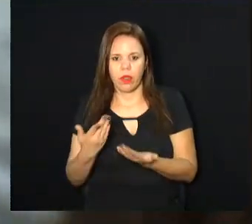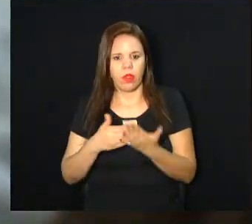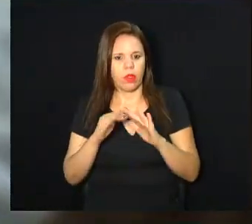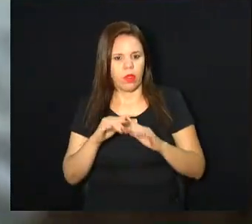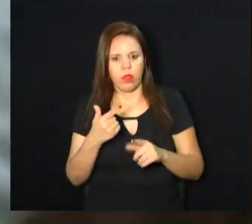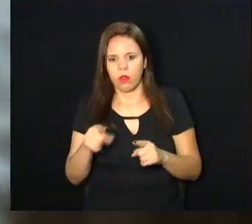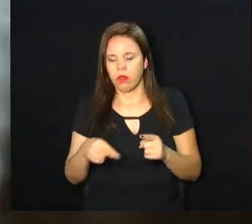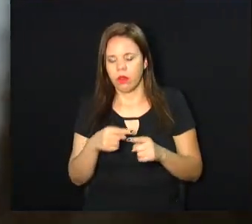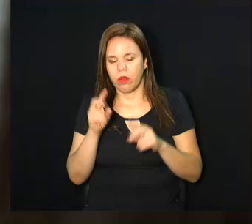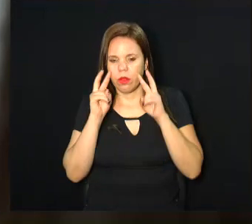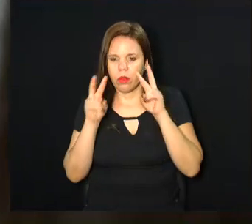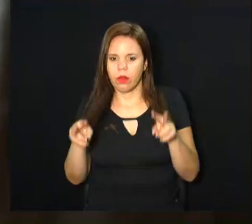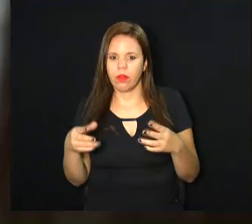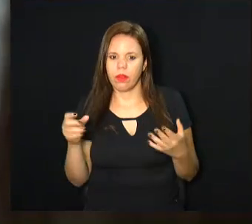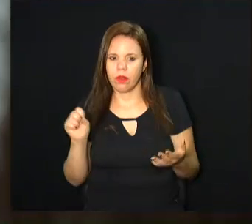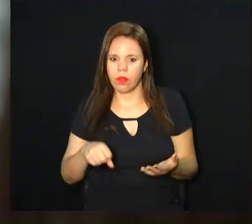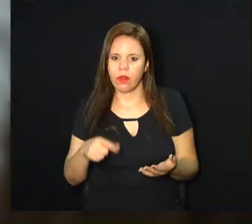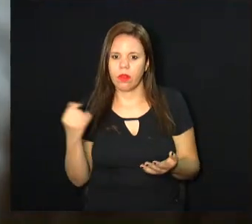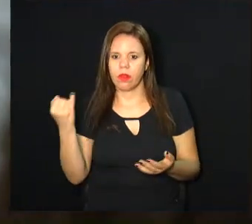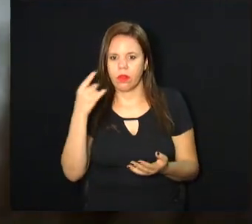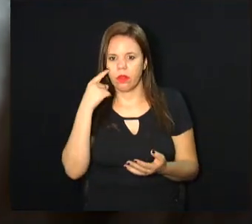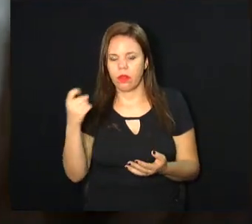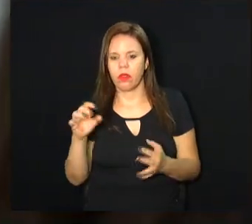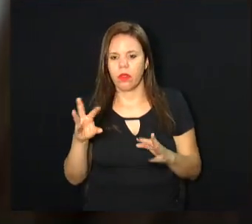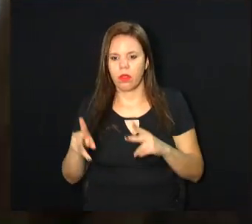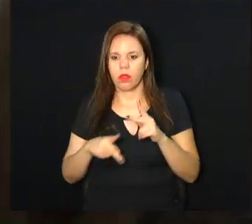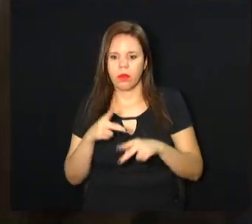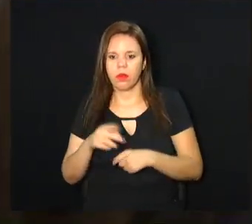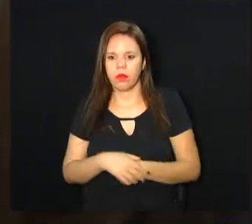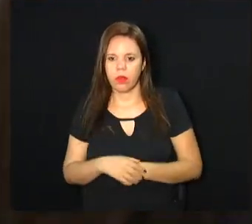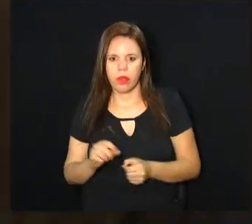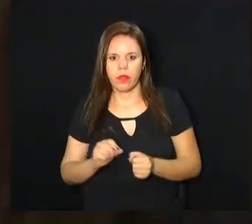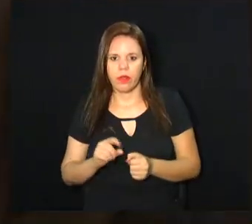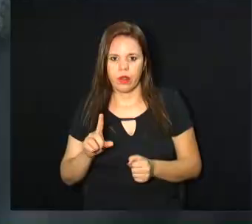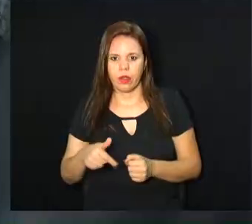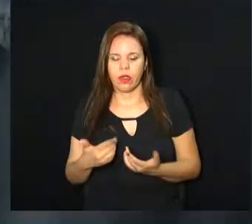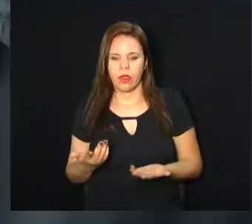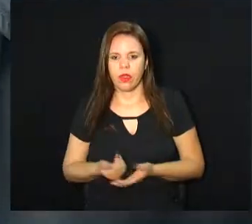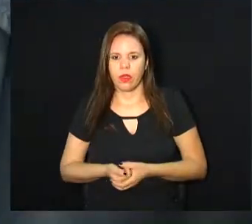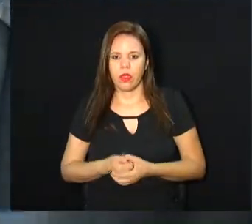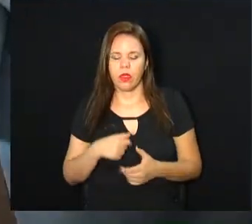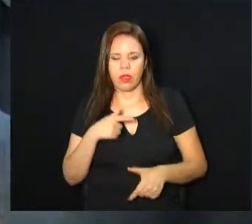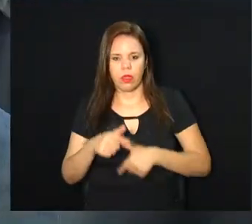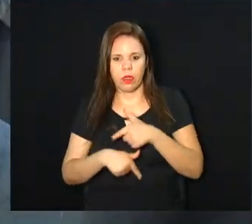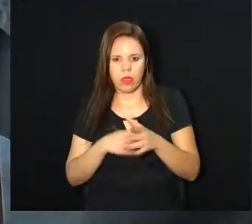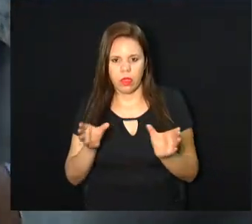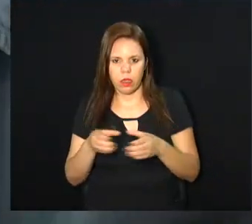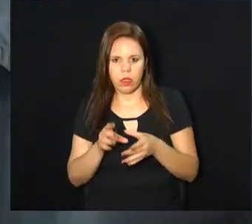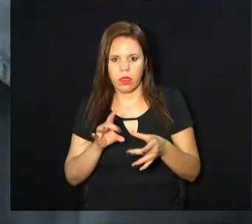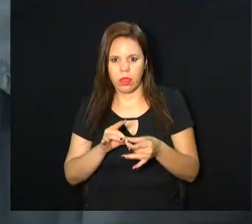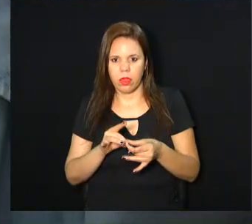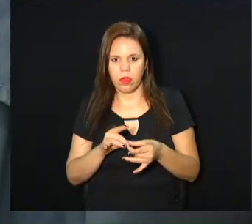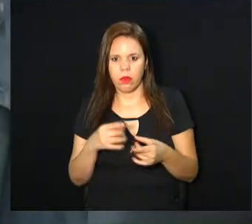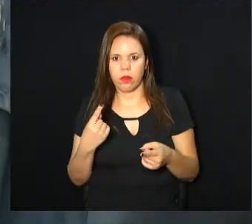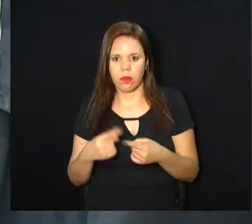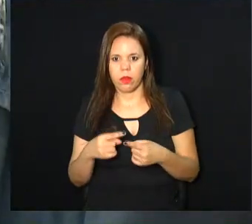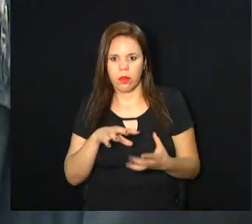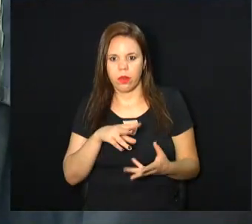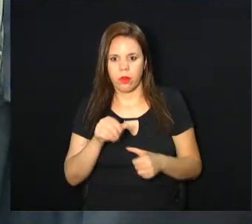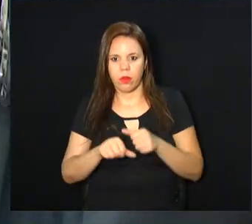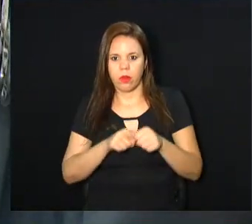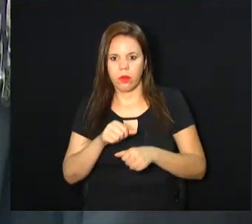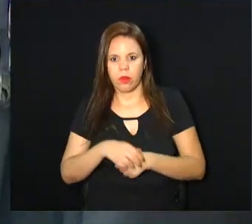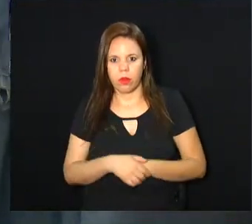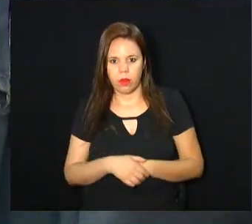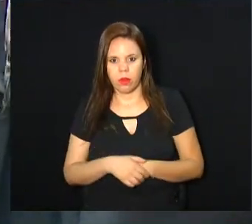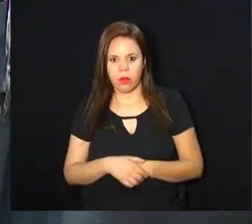essa visão. E sim, seria muito interessante que todos fizessem esse... É um trabalho em conjunto, porque o mundo mudou